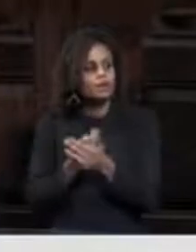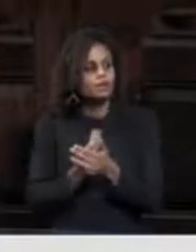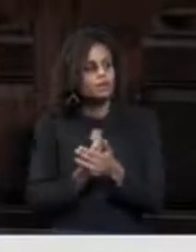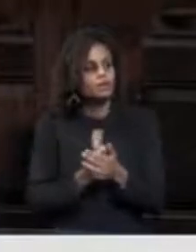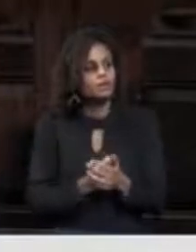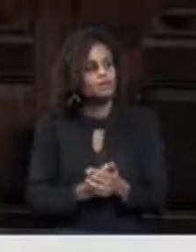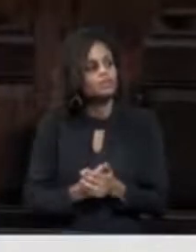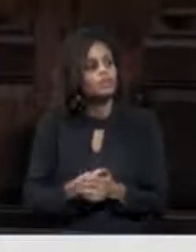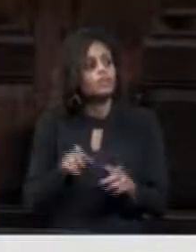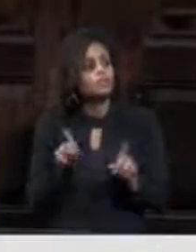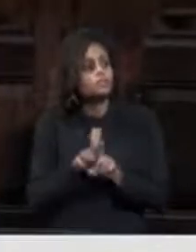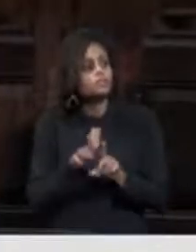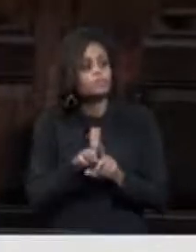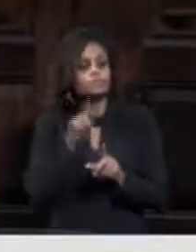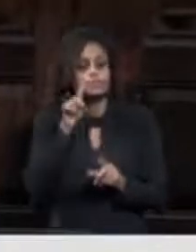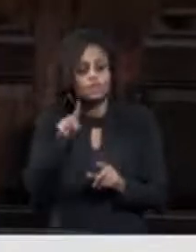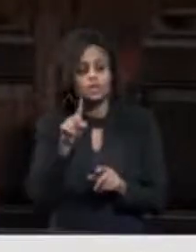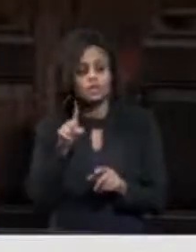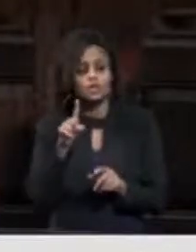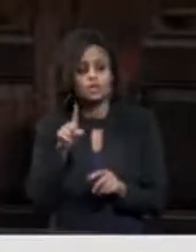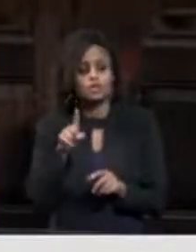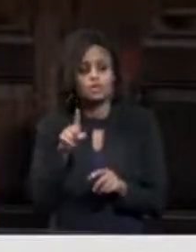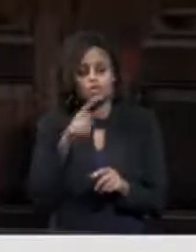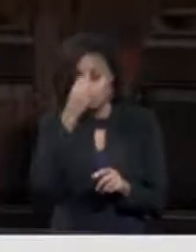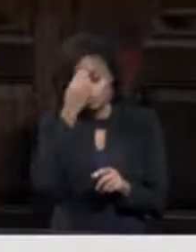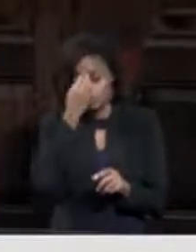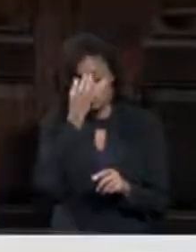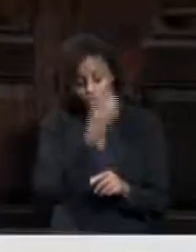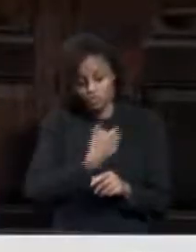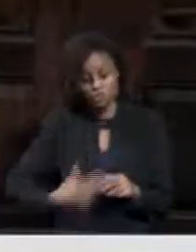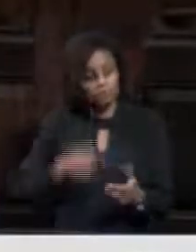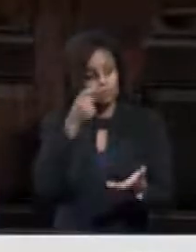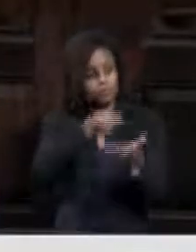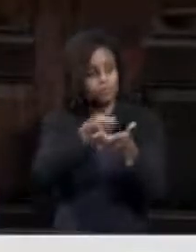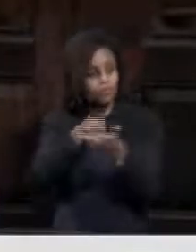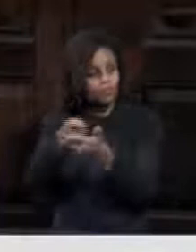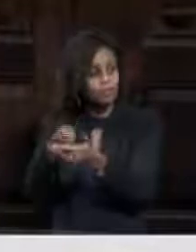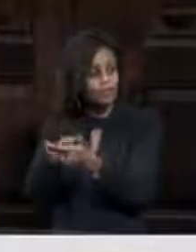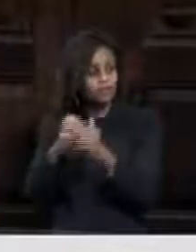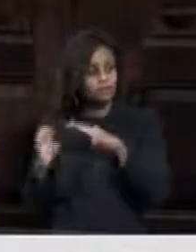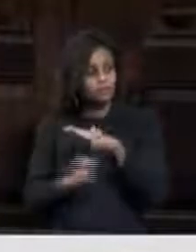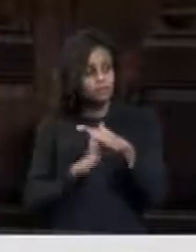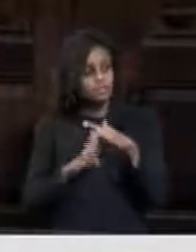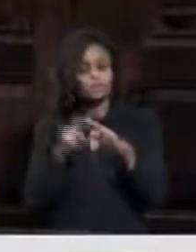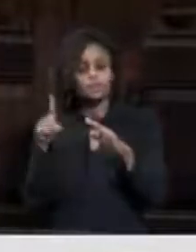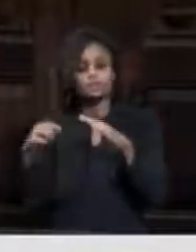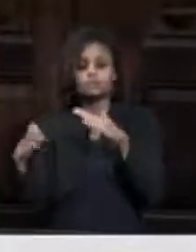para ofertar melhor os transportes. Quando a gente fala ofertar melhor os